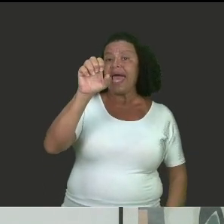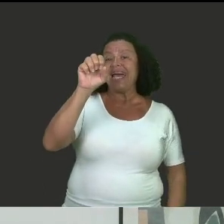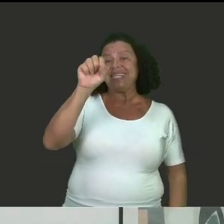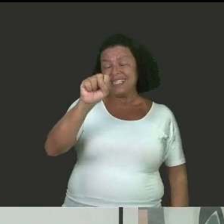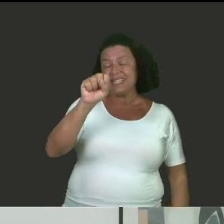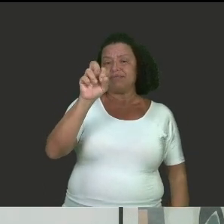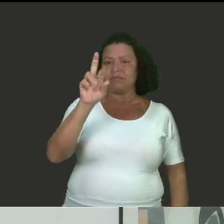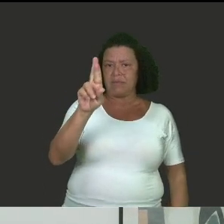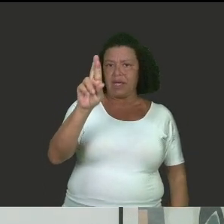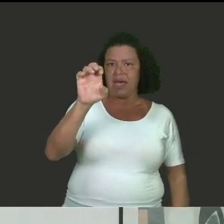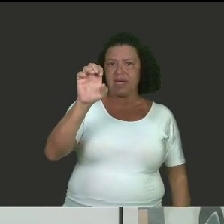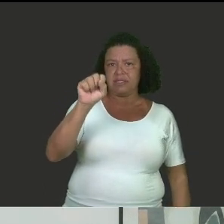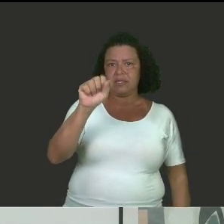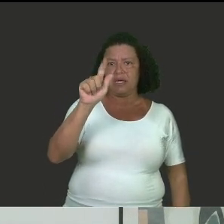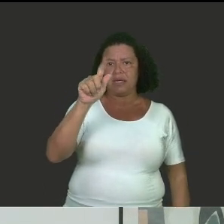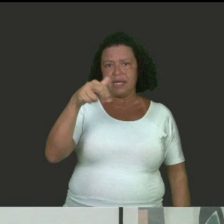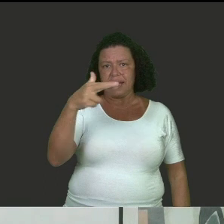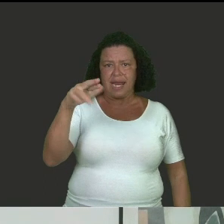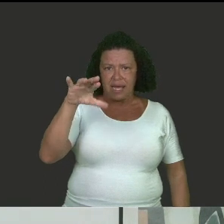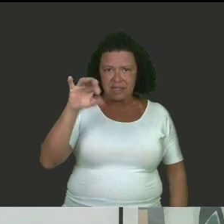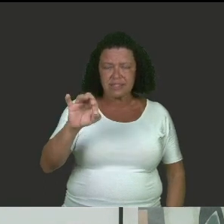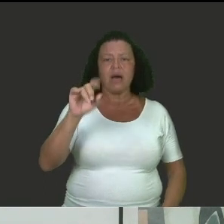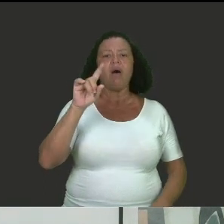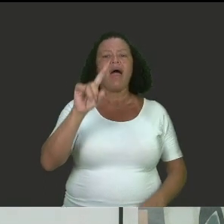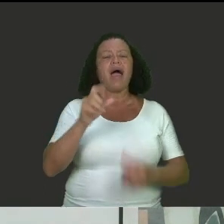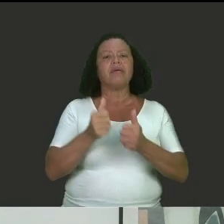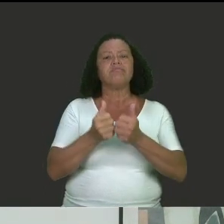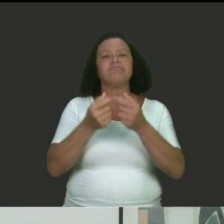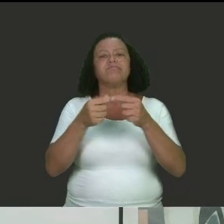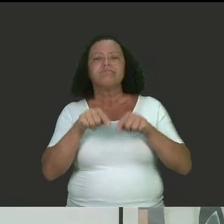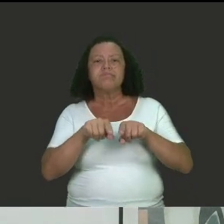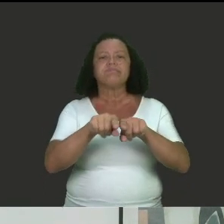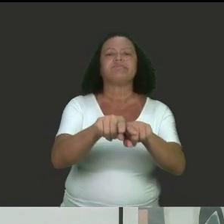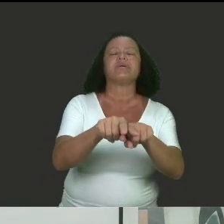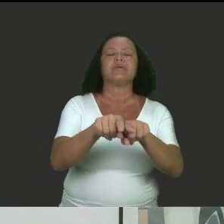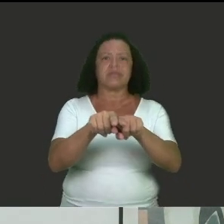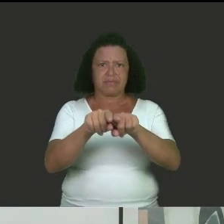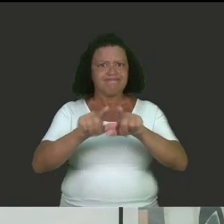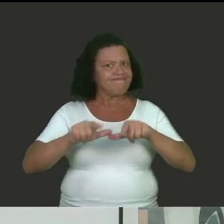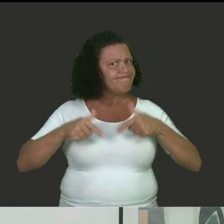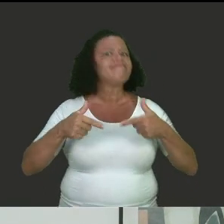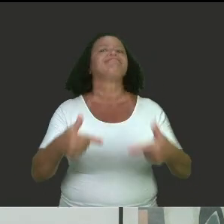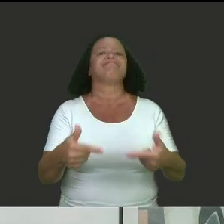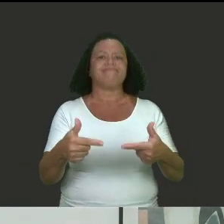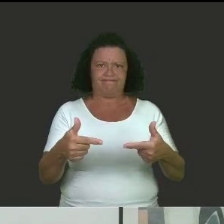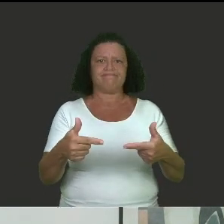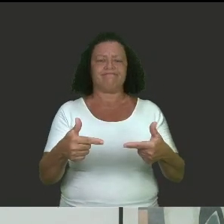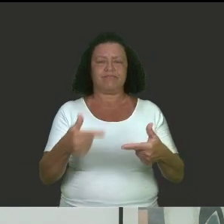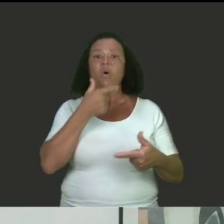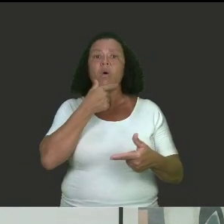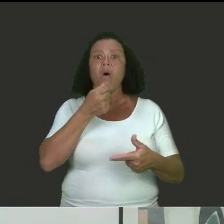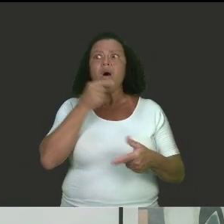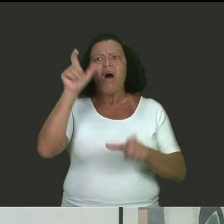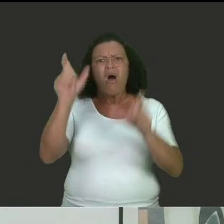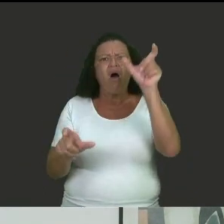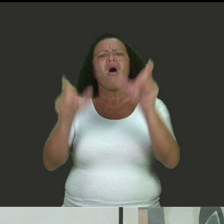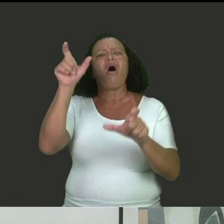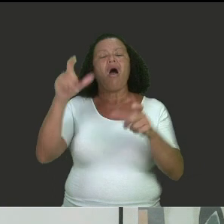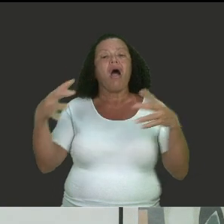virtudes companheiras da doçura, muito ativas, embora os homens as